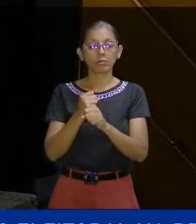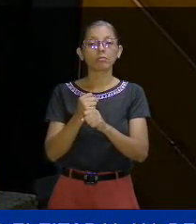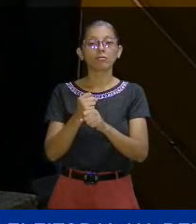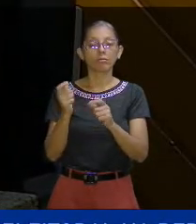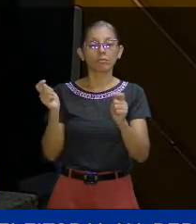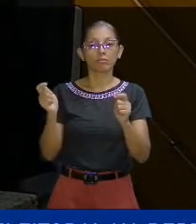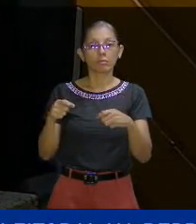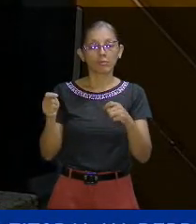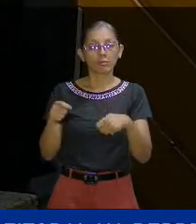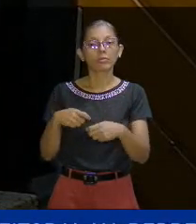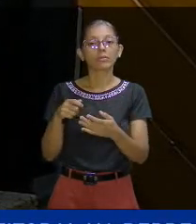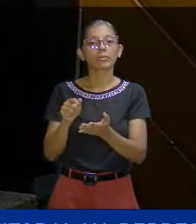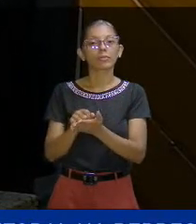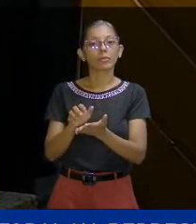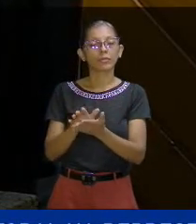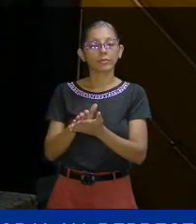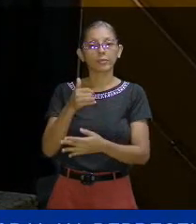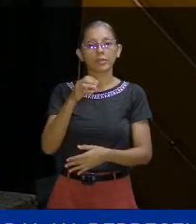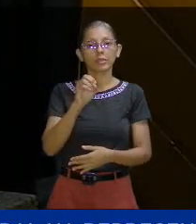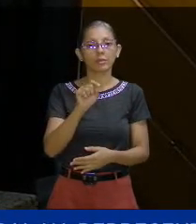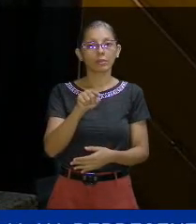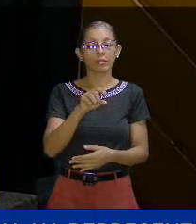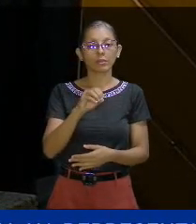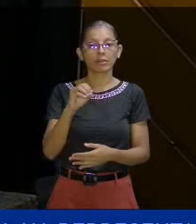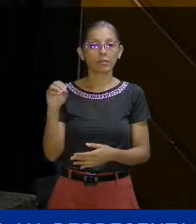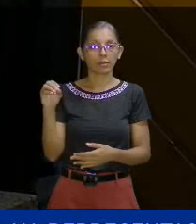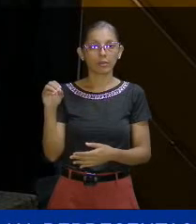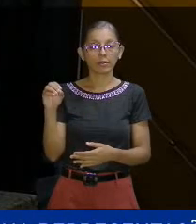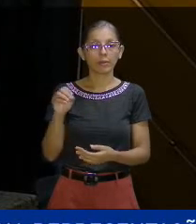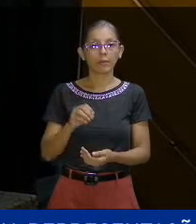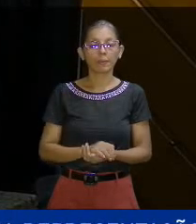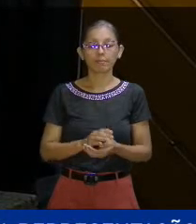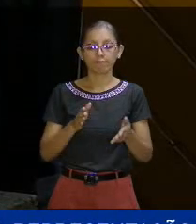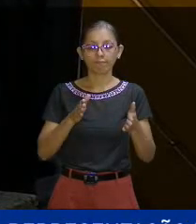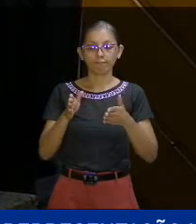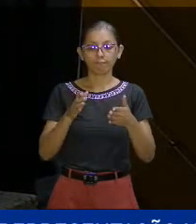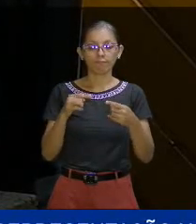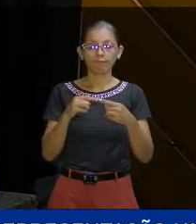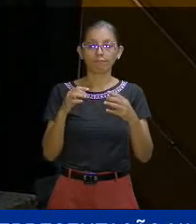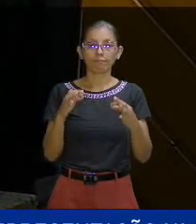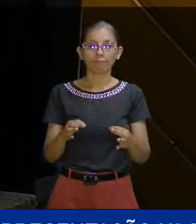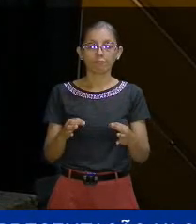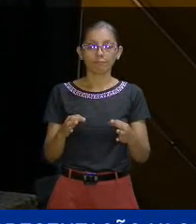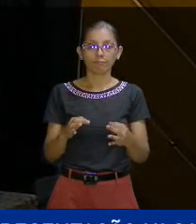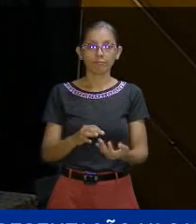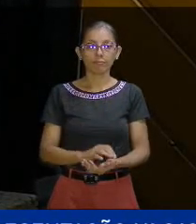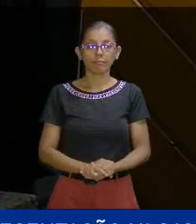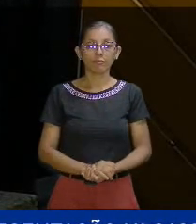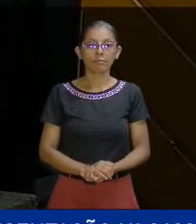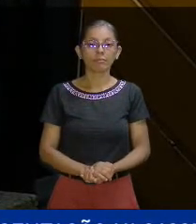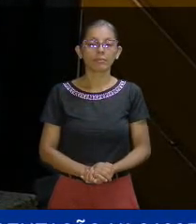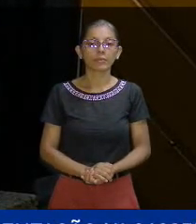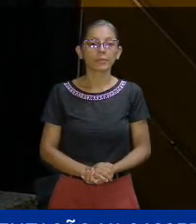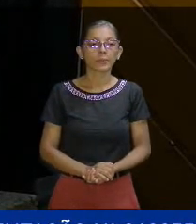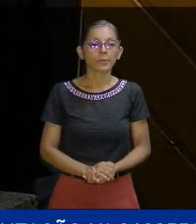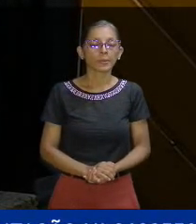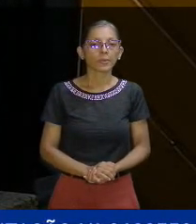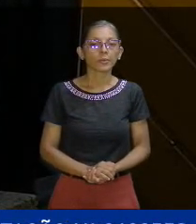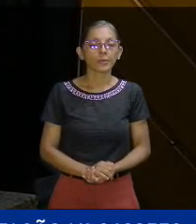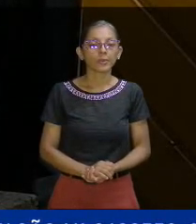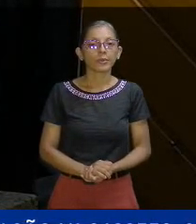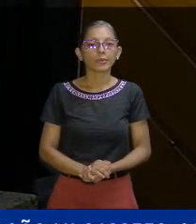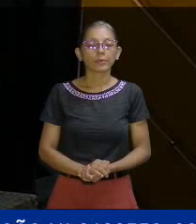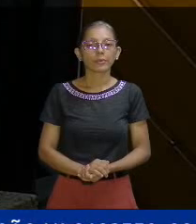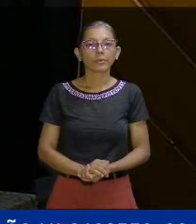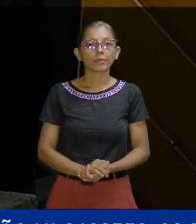estabeleço este valor de R$10.000, porque está dentro do intervalo legal que fixou a sentença entre R$5